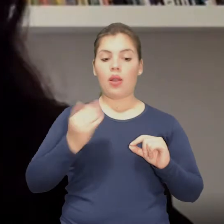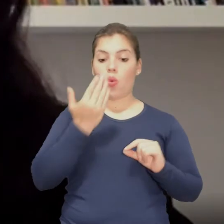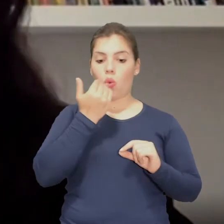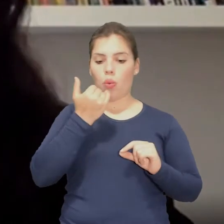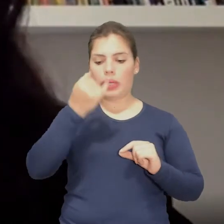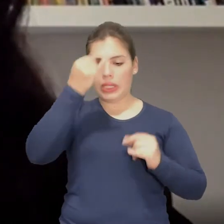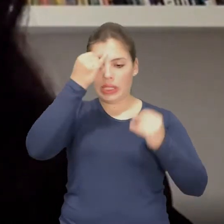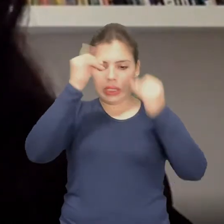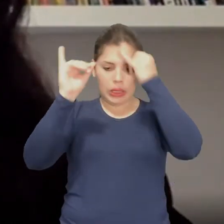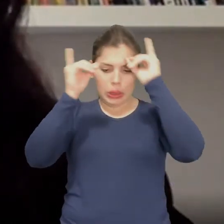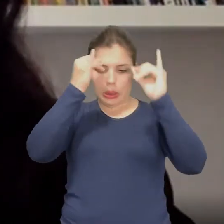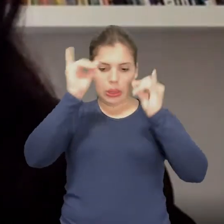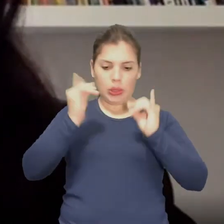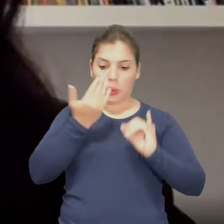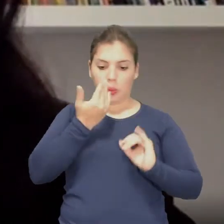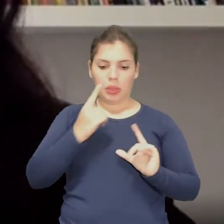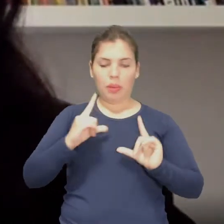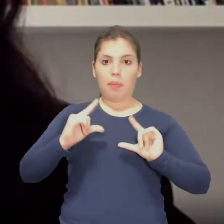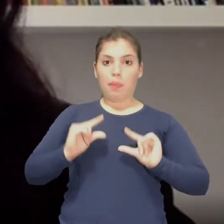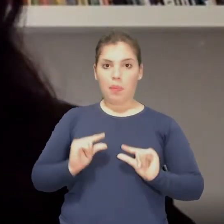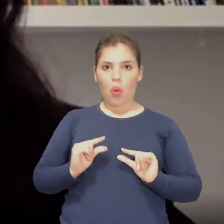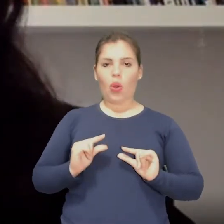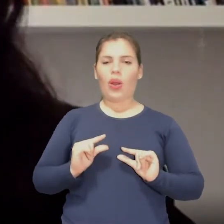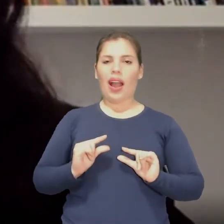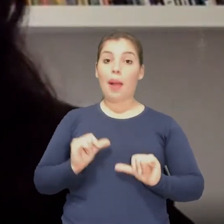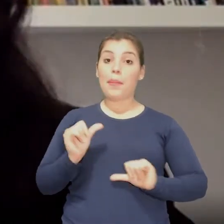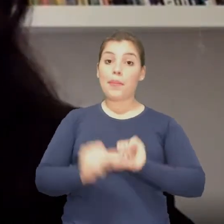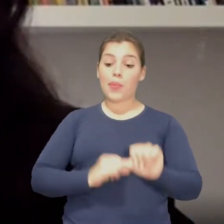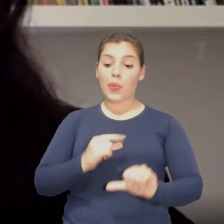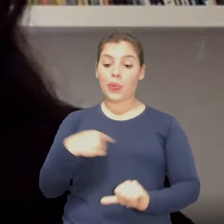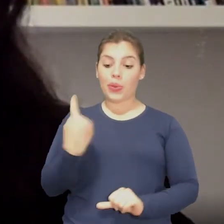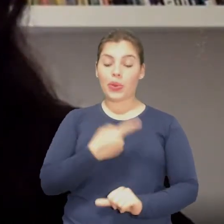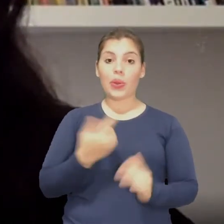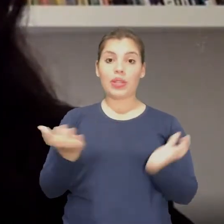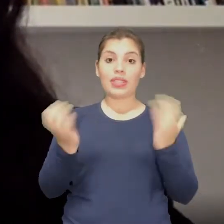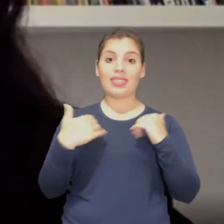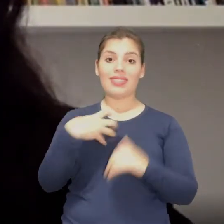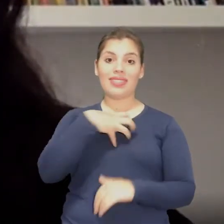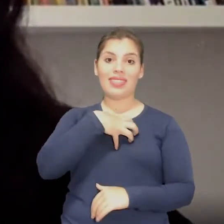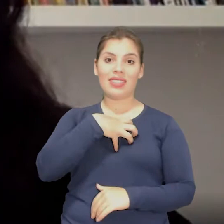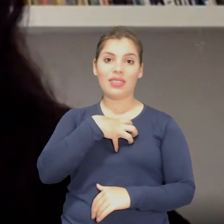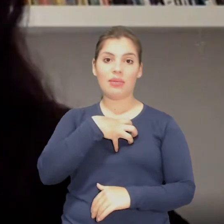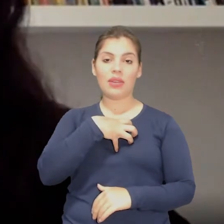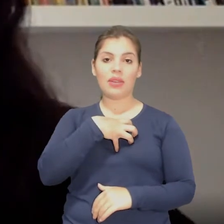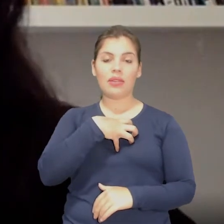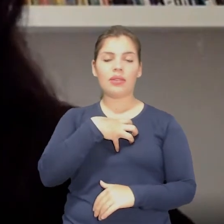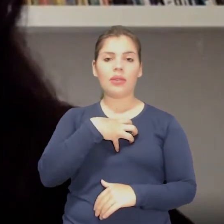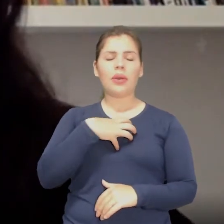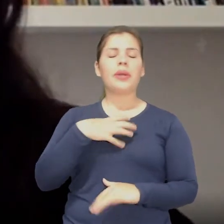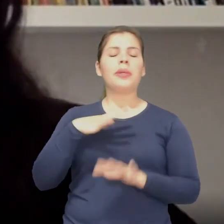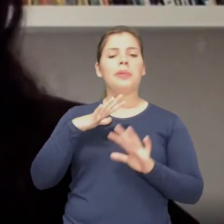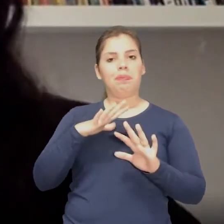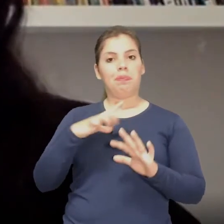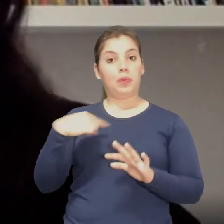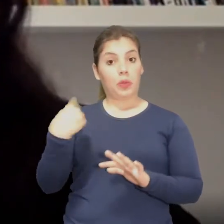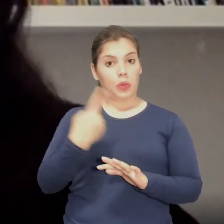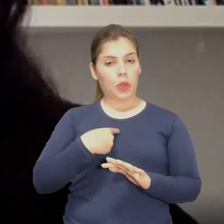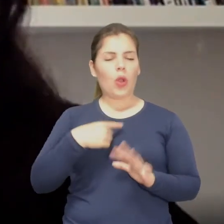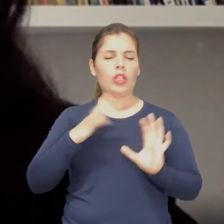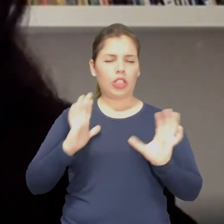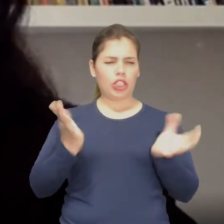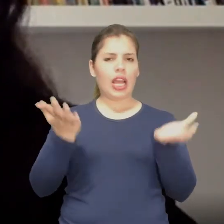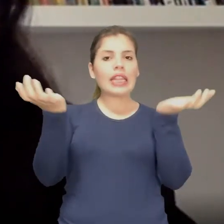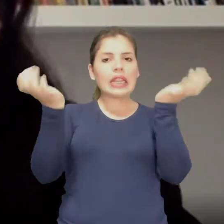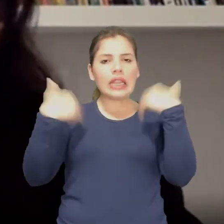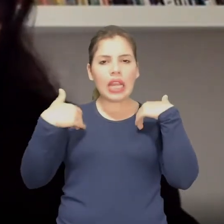tem com a comida. Então, no momento em que a gente está fazendo dieta, a gente perde aquilo que é instintivo